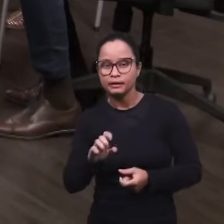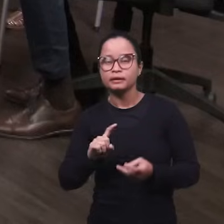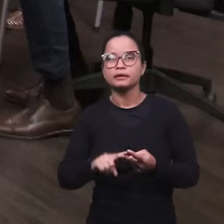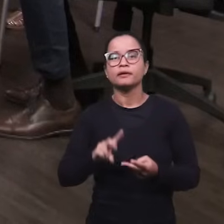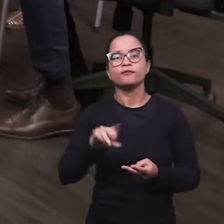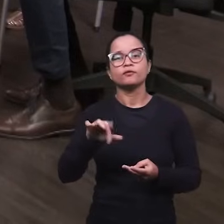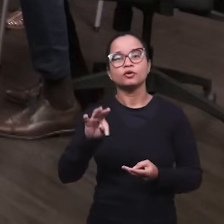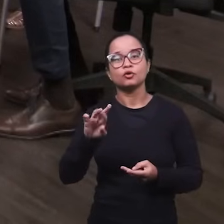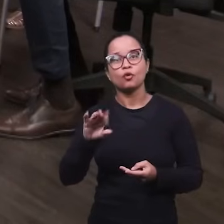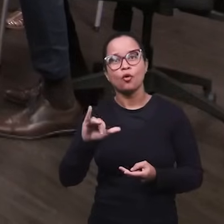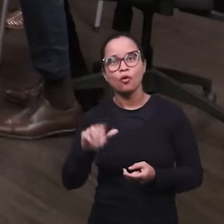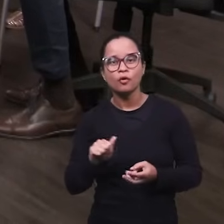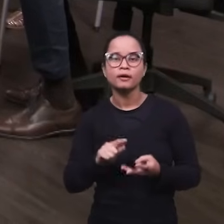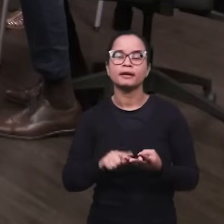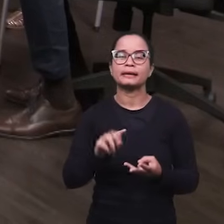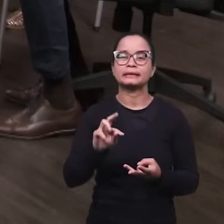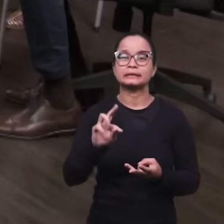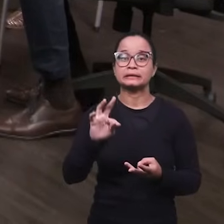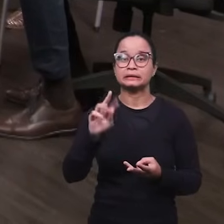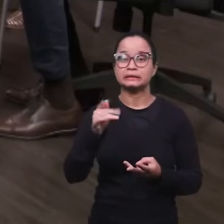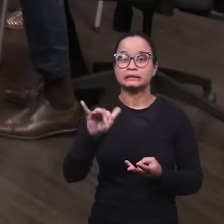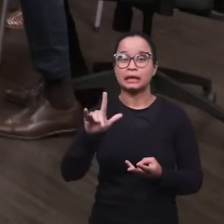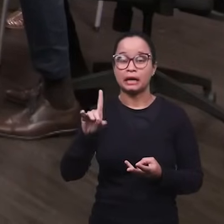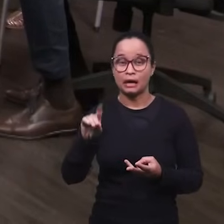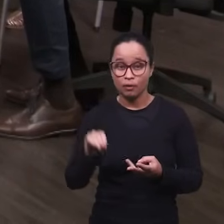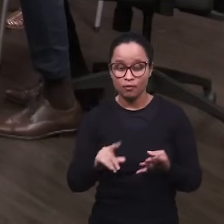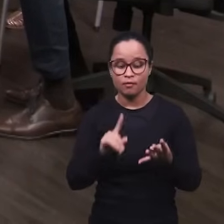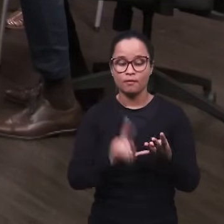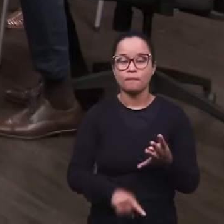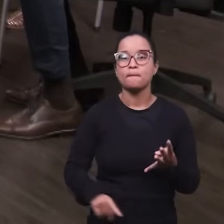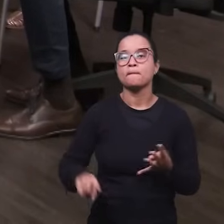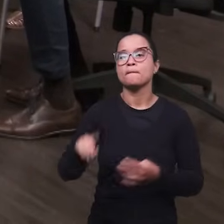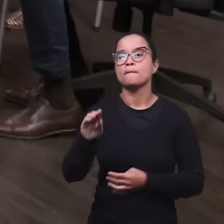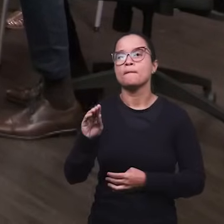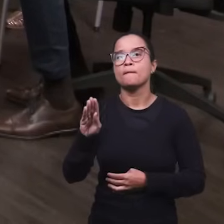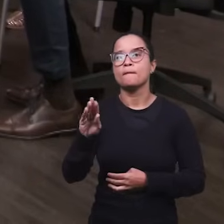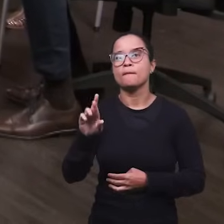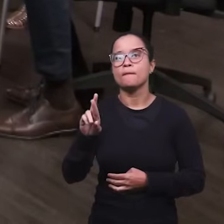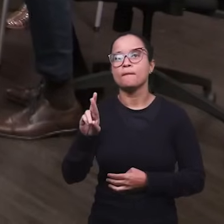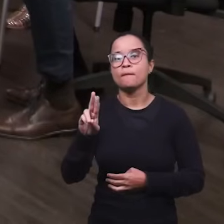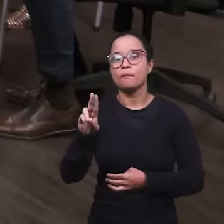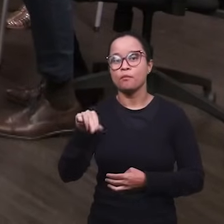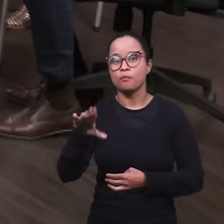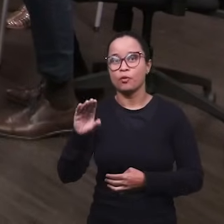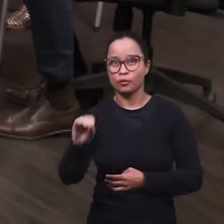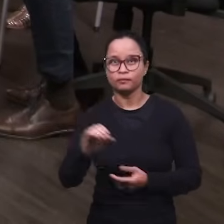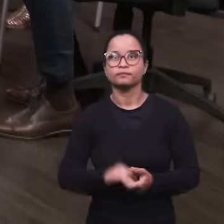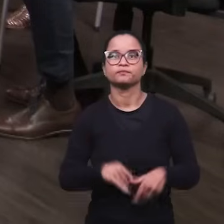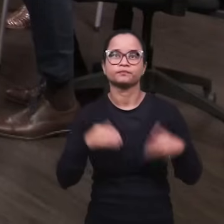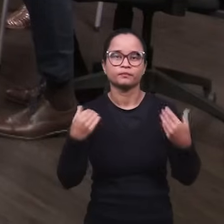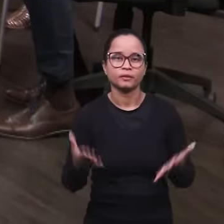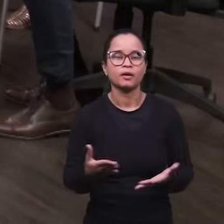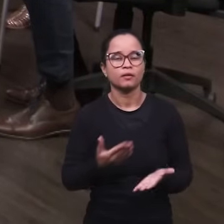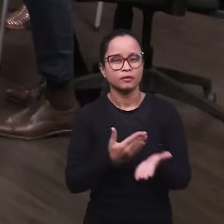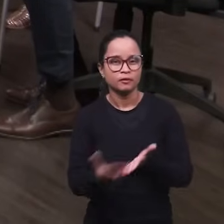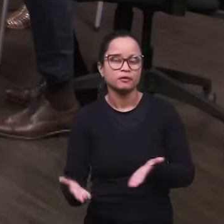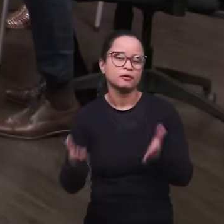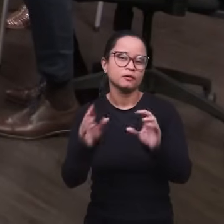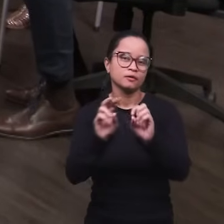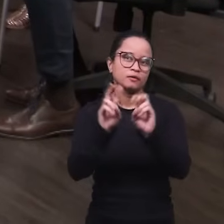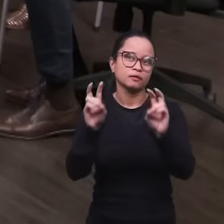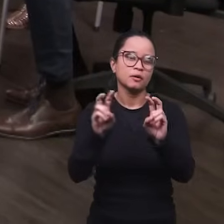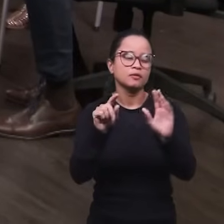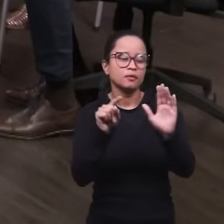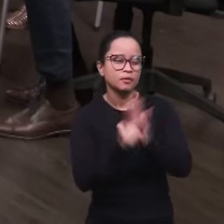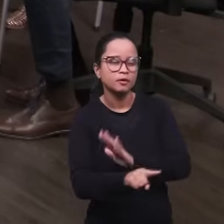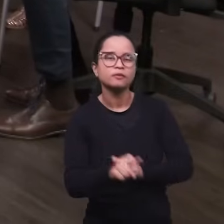Carol, o Tiago e o Bruno. Antes de começar a chamar, eu quero já trazer uma introdução nesse tema, Sim. Fazer uma